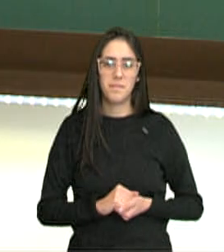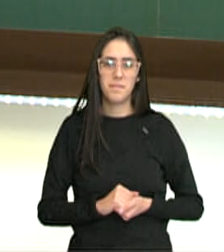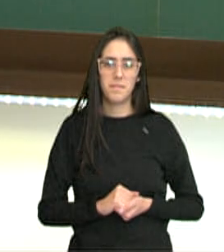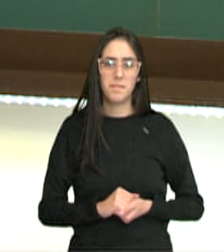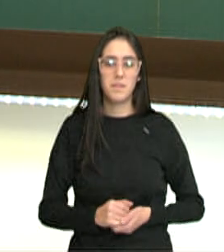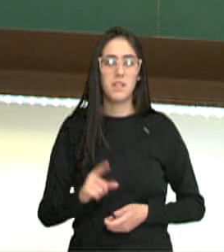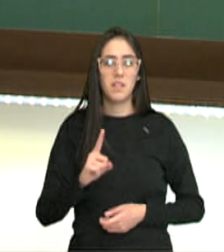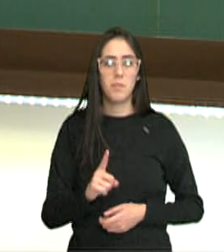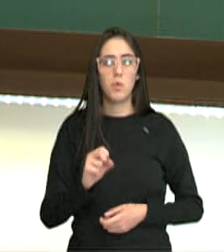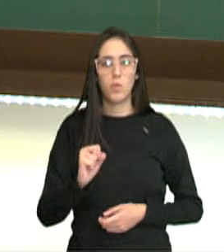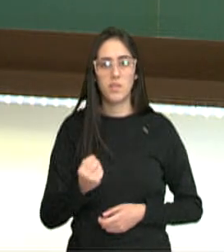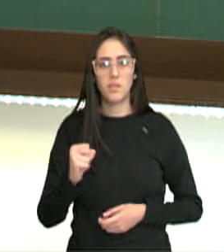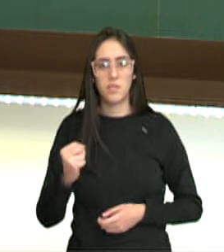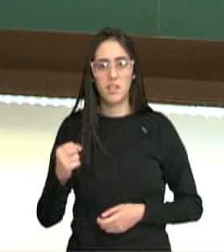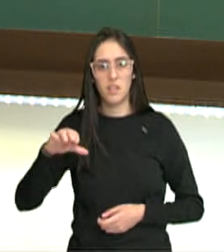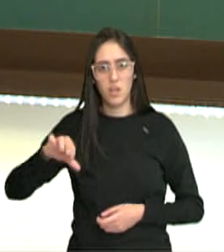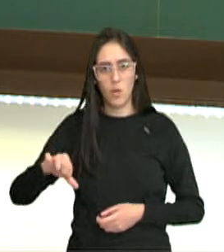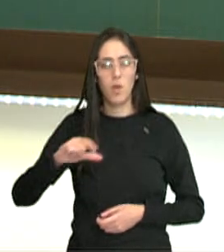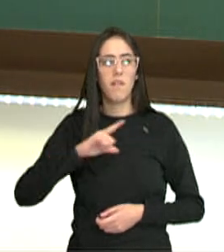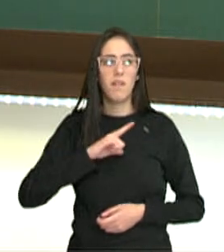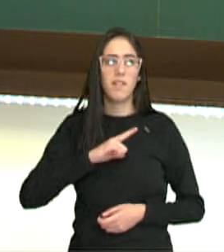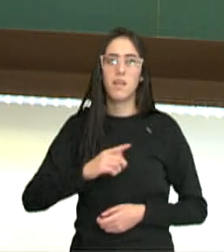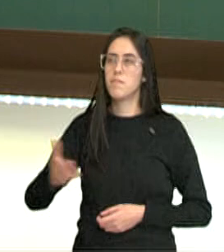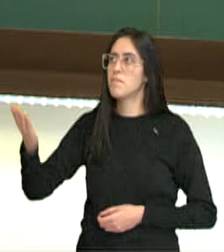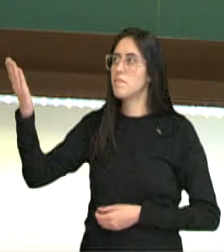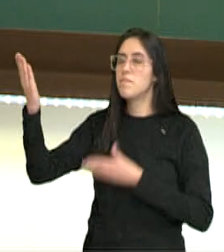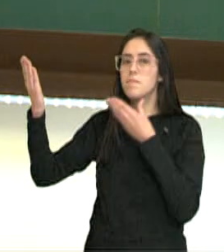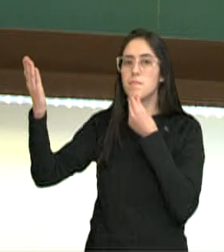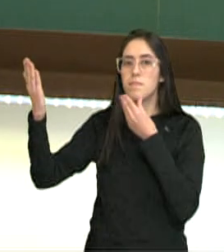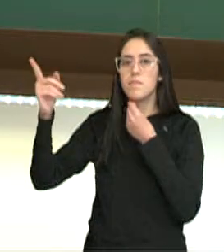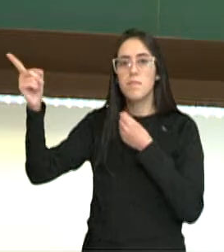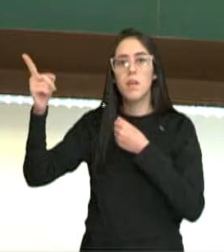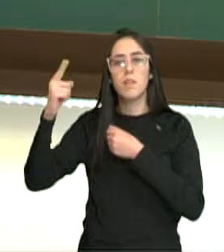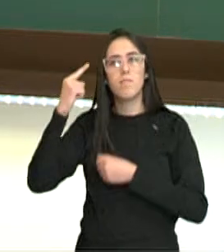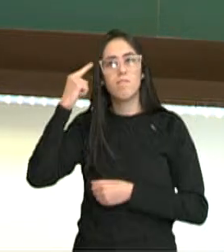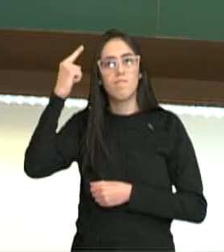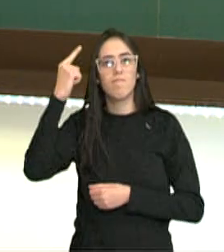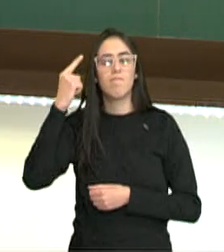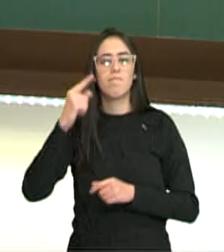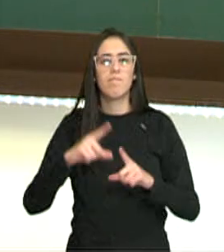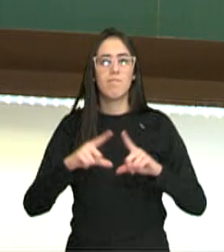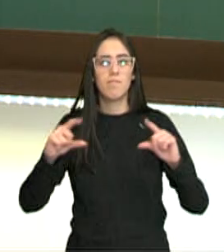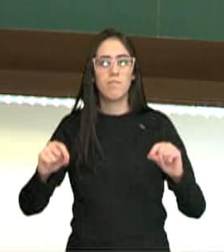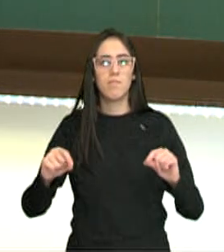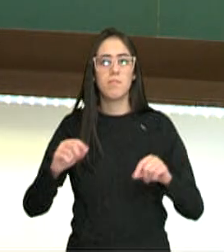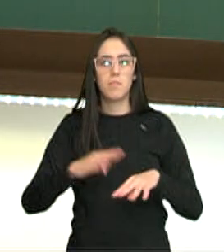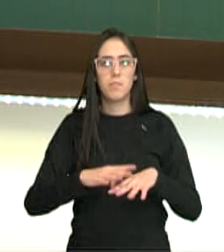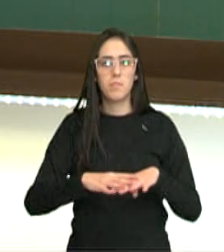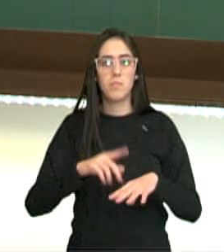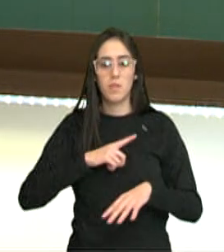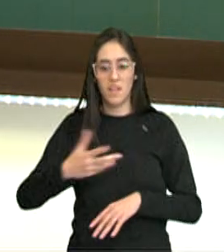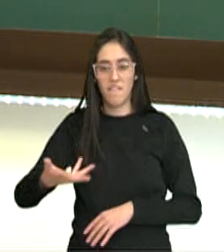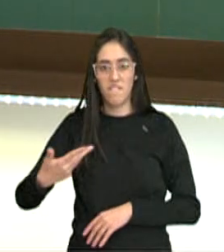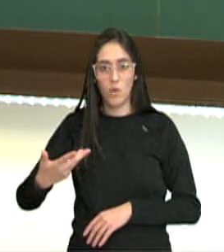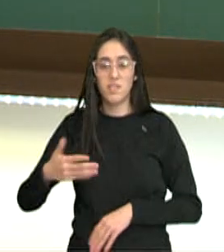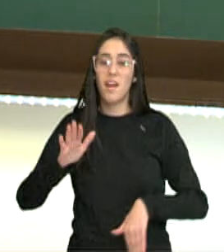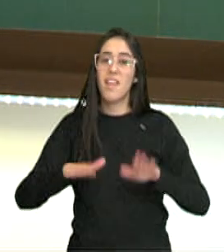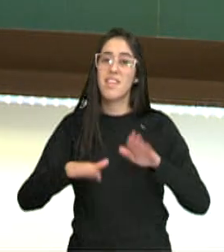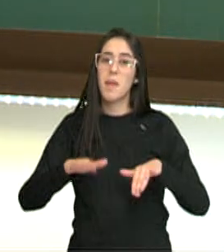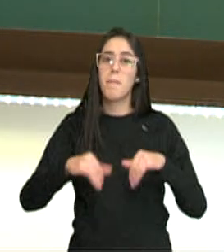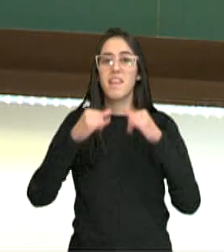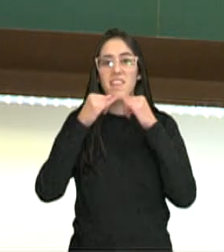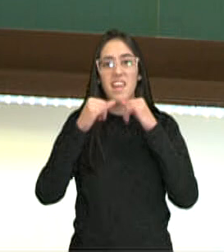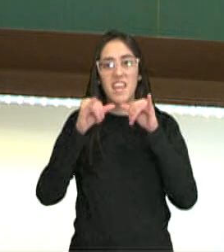Em 1889, temos Arrhenius, que propôs uma equação em que a velocidade de uma reação depende da energia,